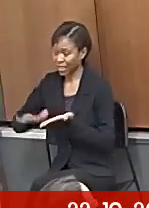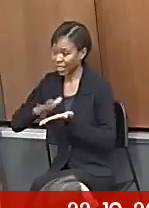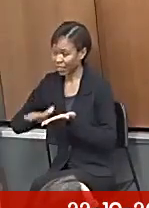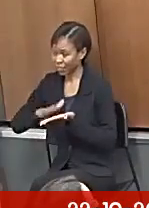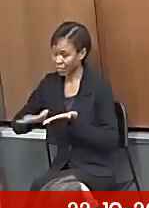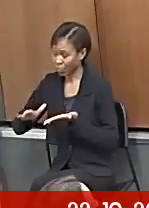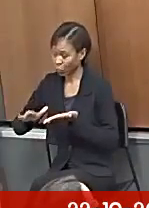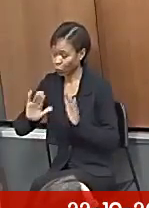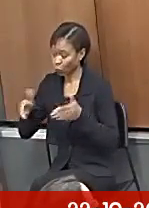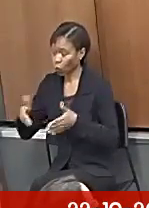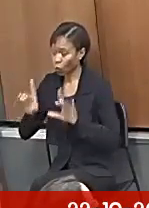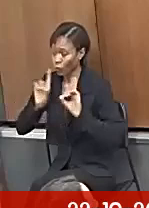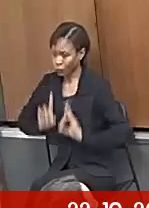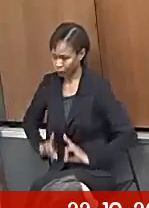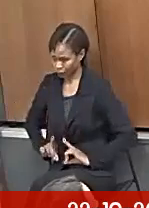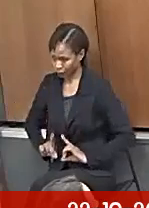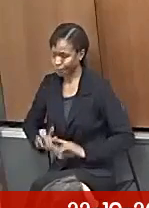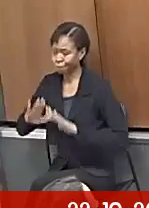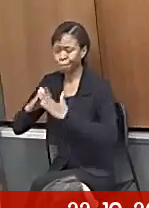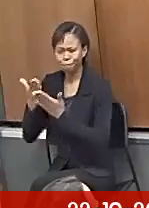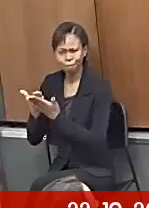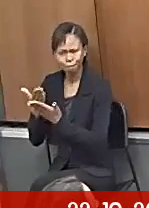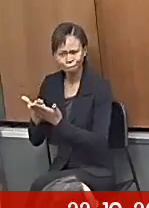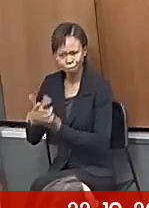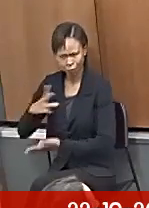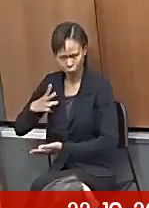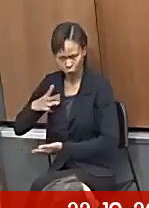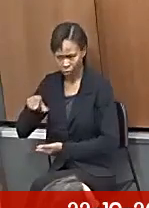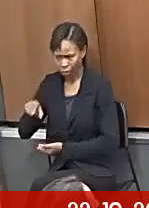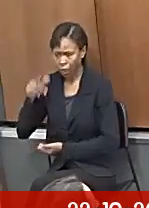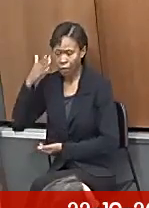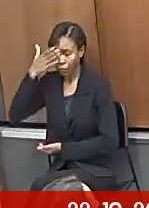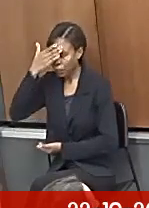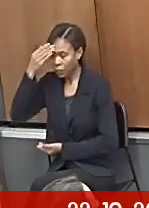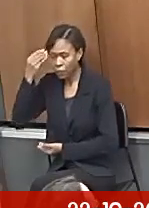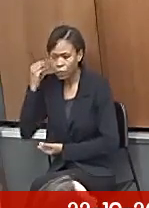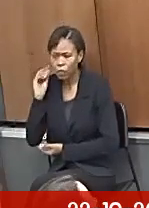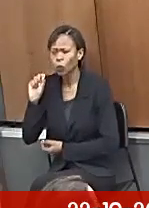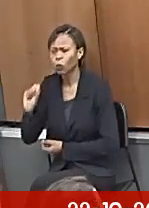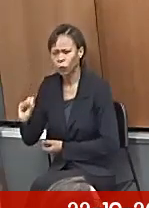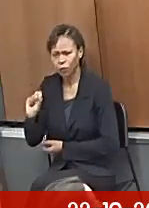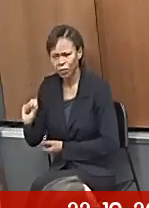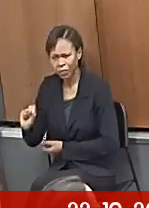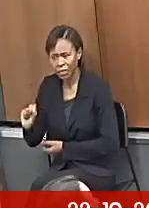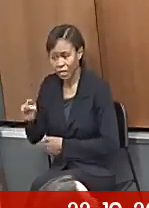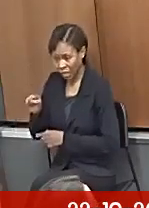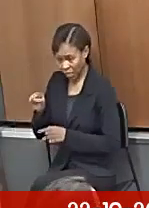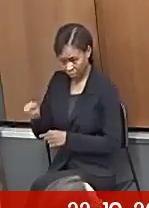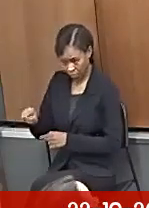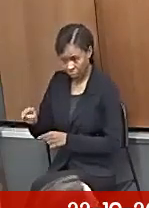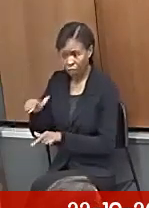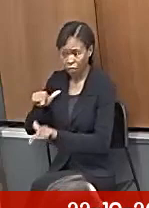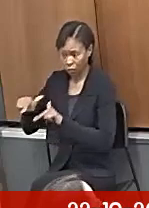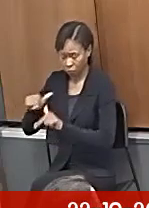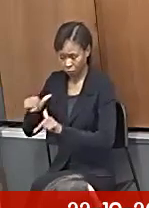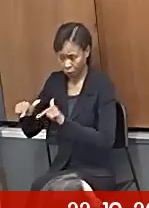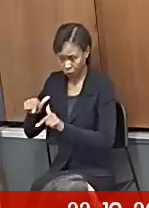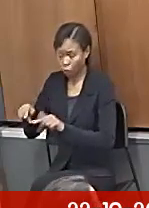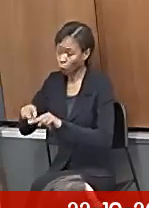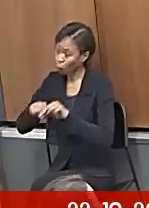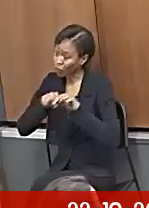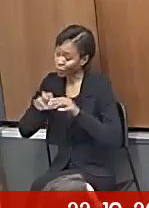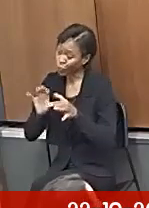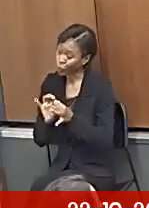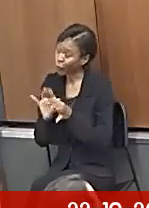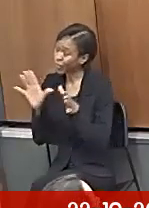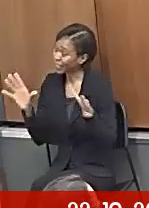disso, o que as escolas particulares esquecem é que elas trabalham mediante autorização pública.